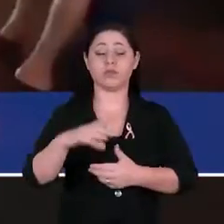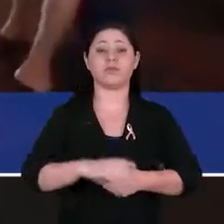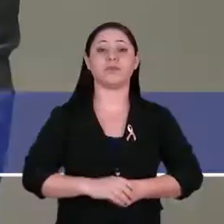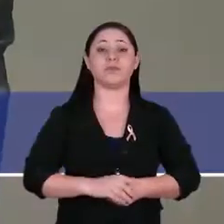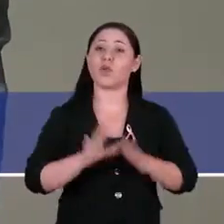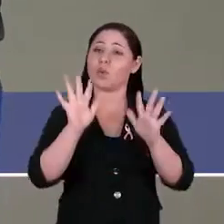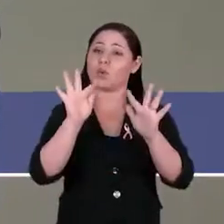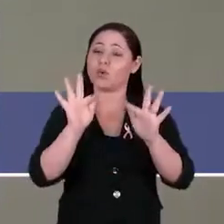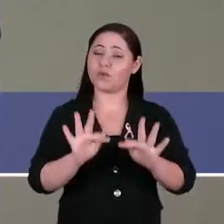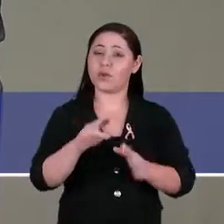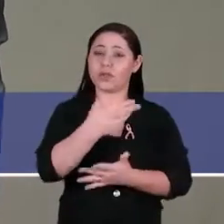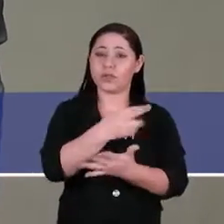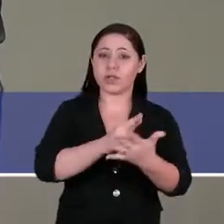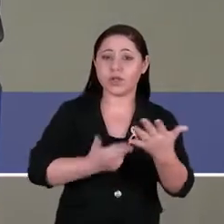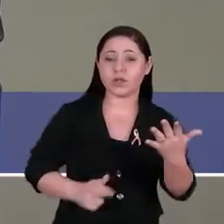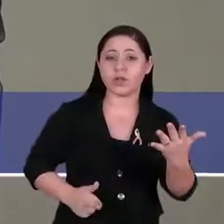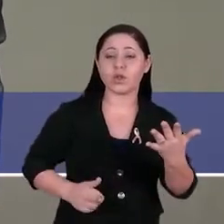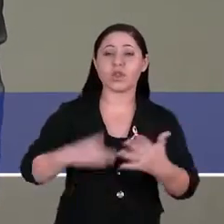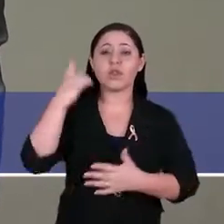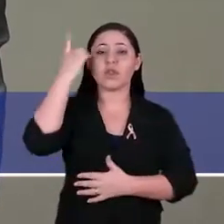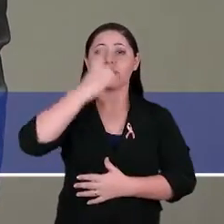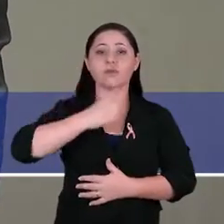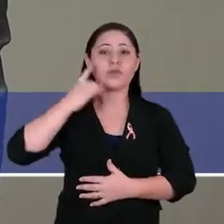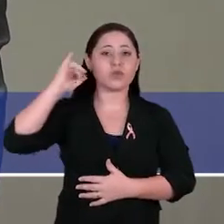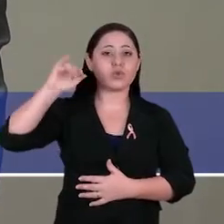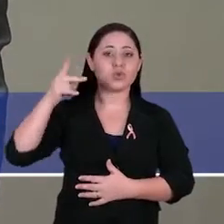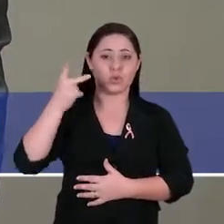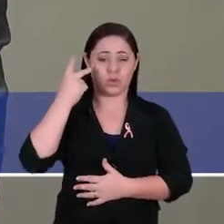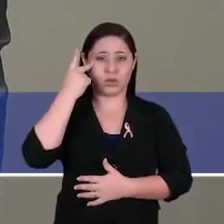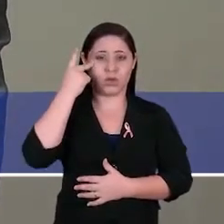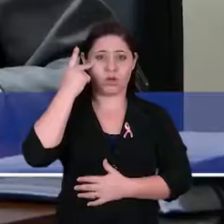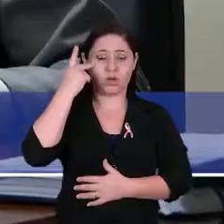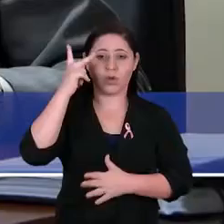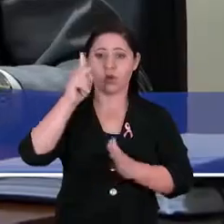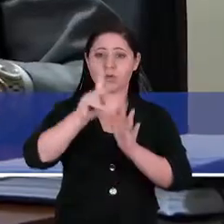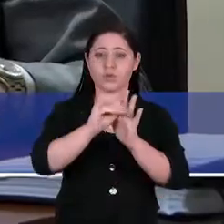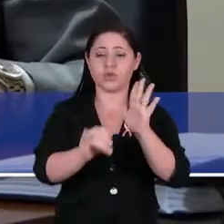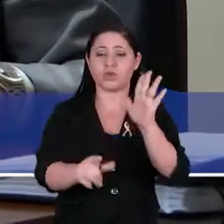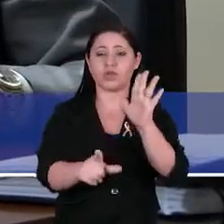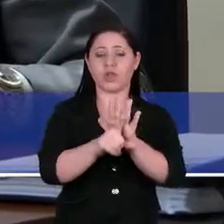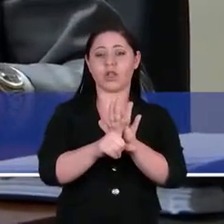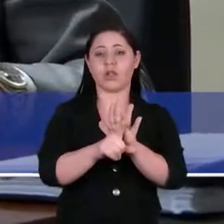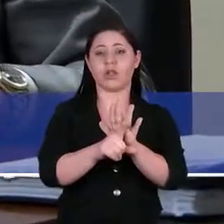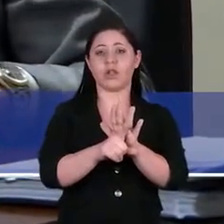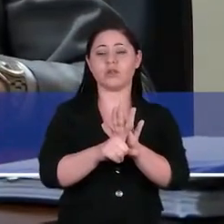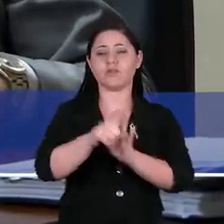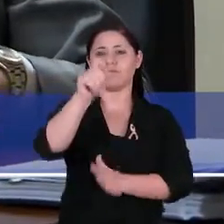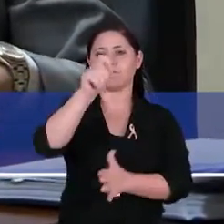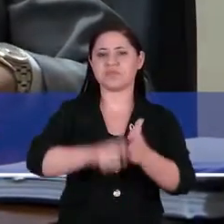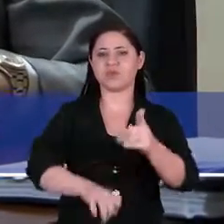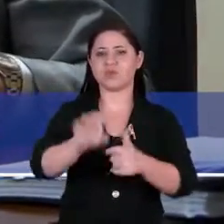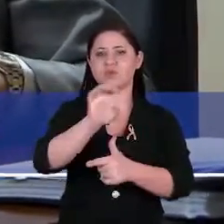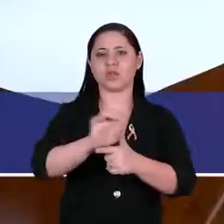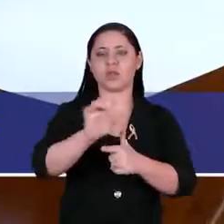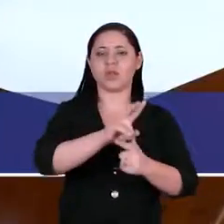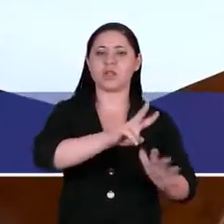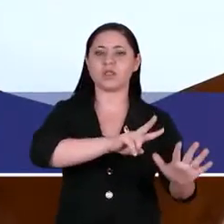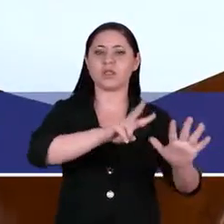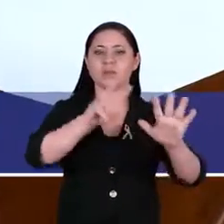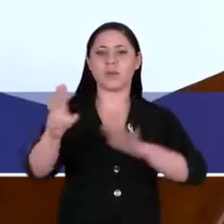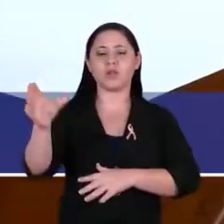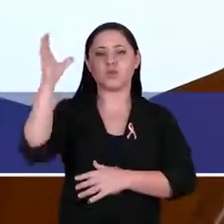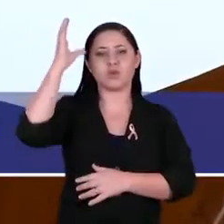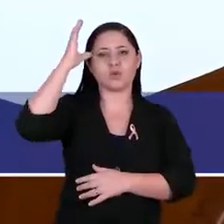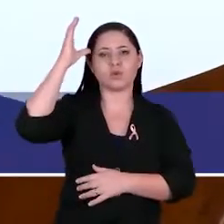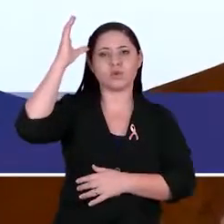dourados por fim de relatoria do deputado joão henrique projeto de lei que institui no estado a